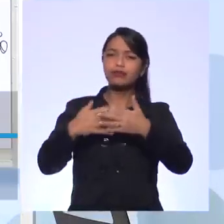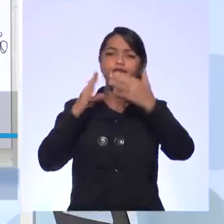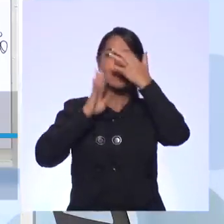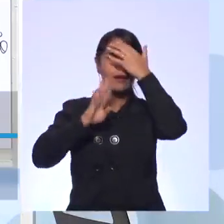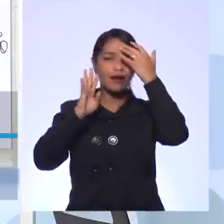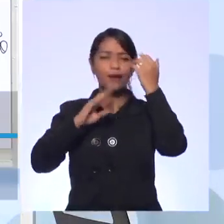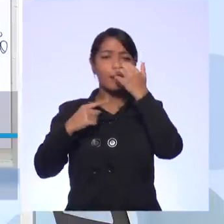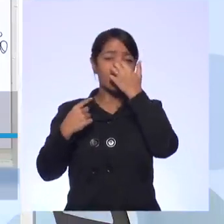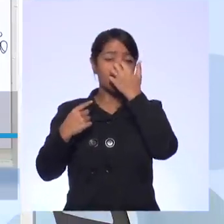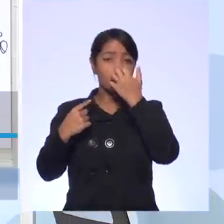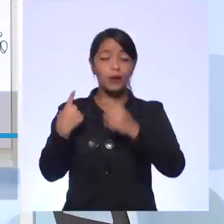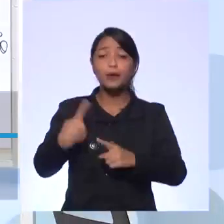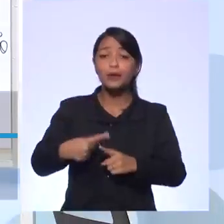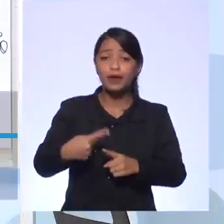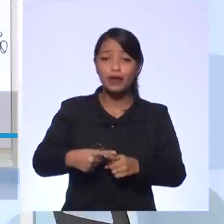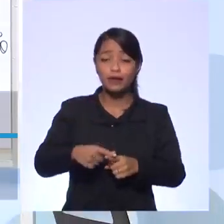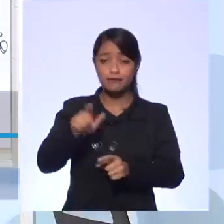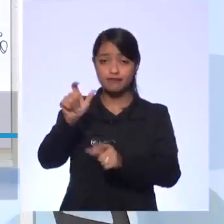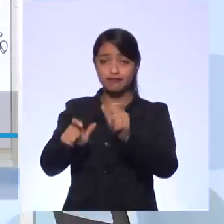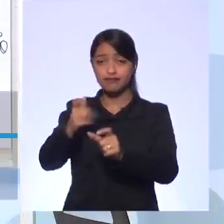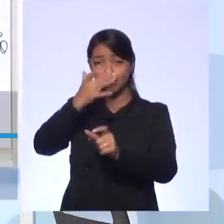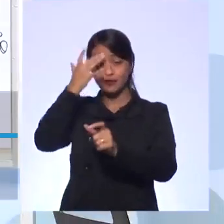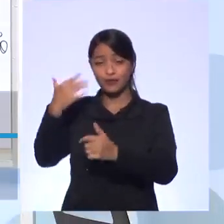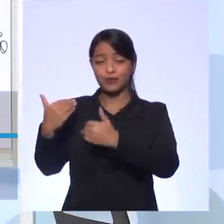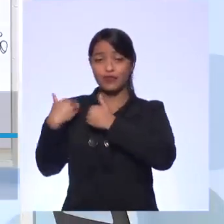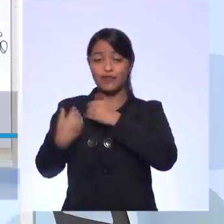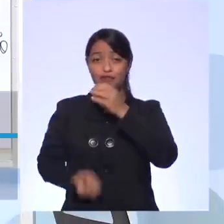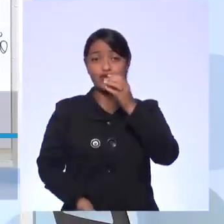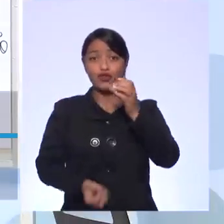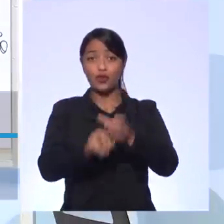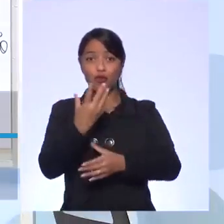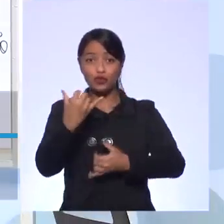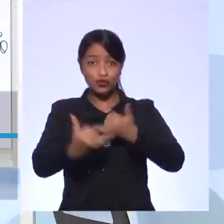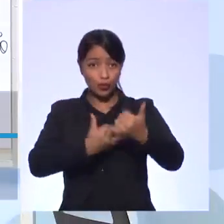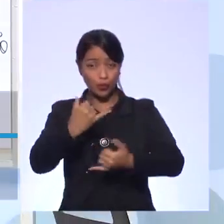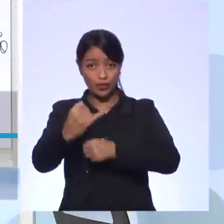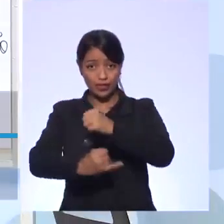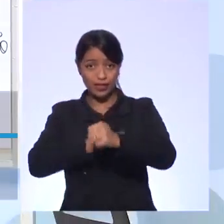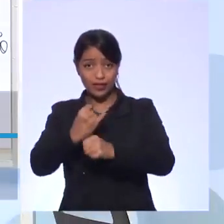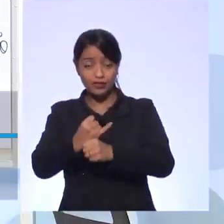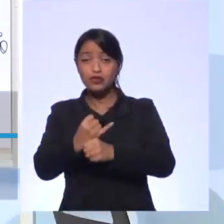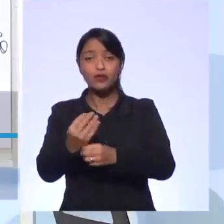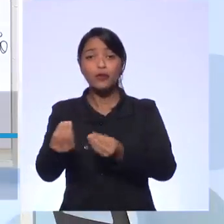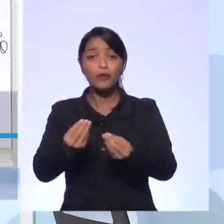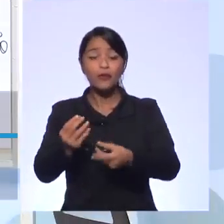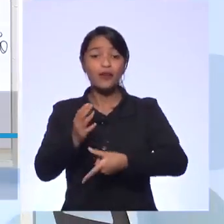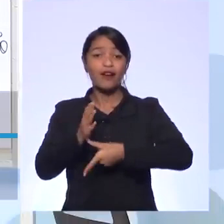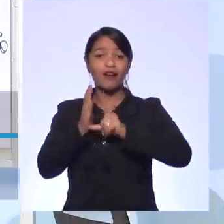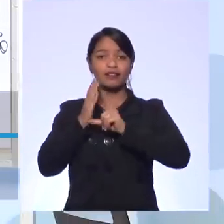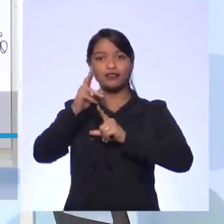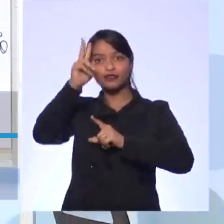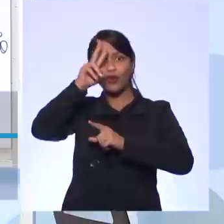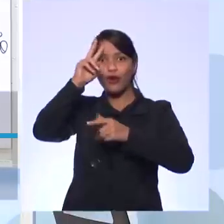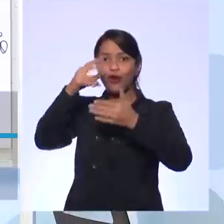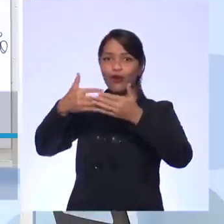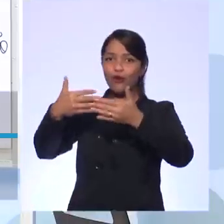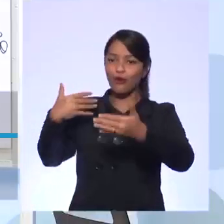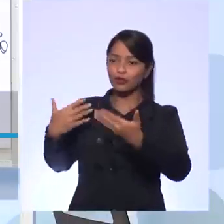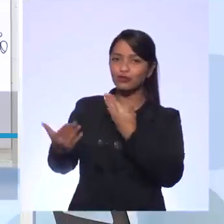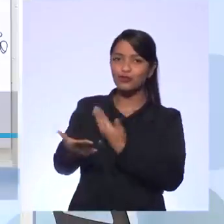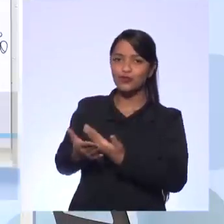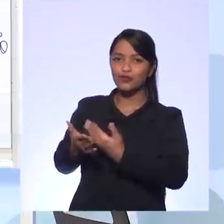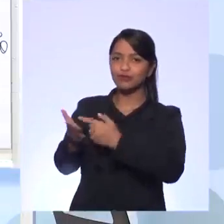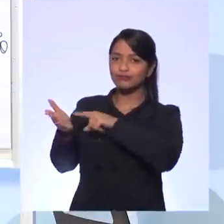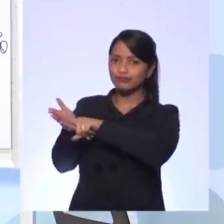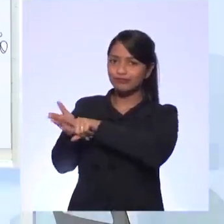criadores de jogos virtuais, eles se utilizam muitas vezes da história. Então, eu vou deixar aí essa